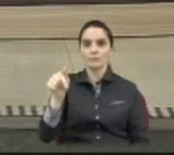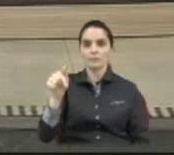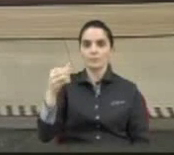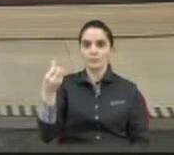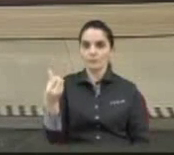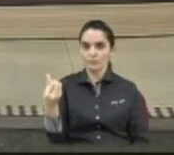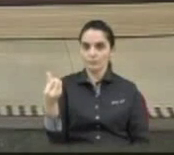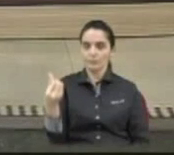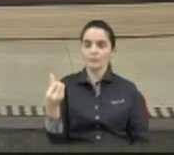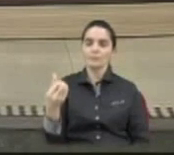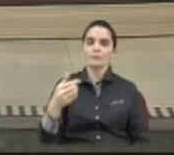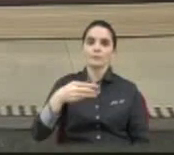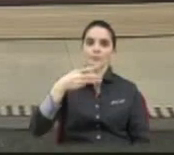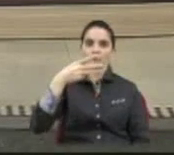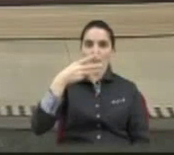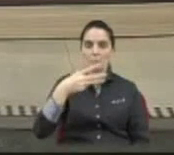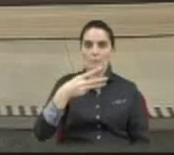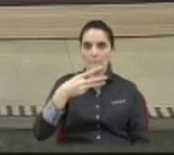376, Toninho Franco,